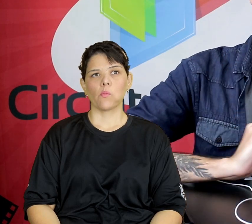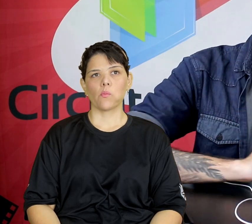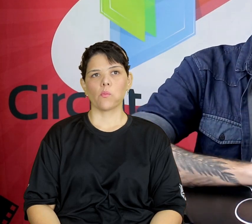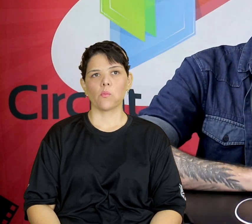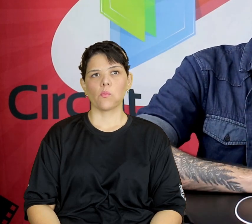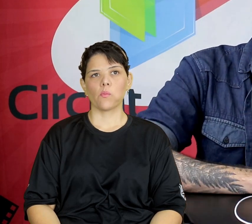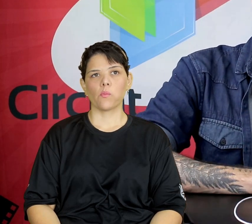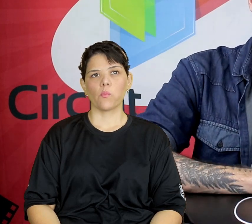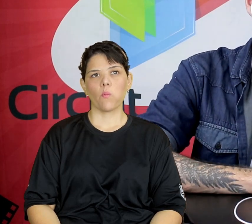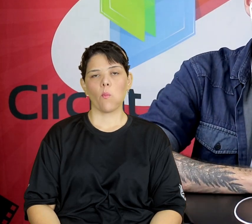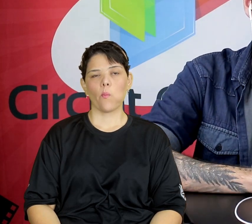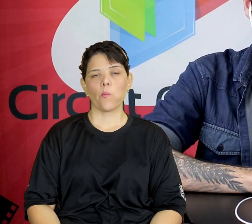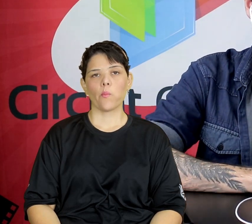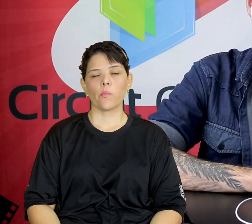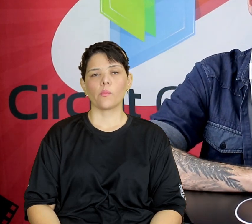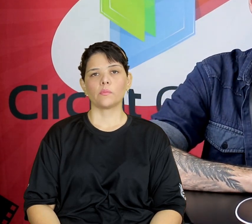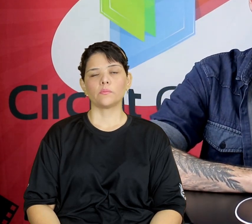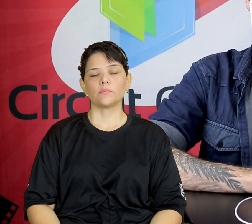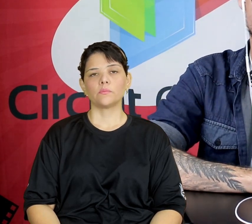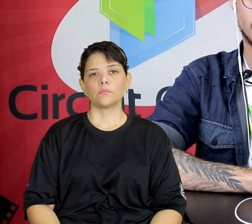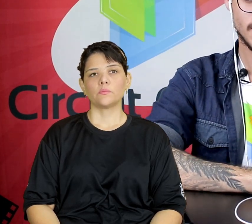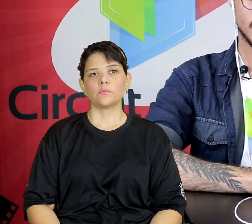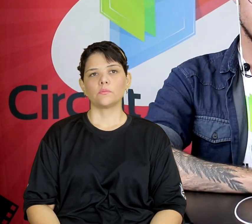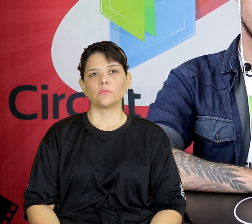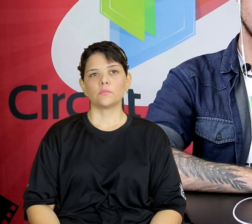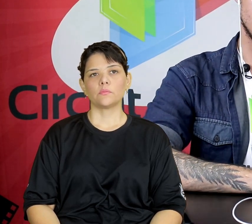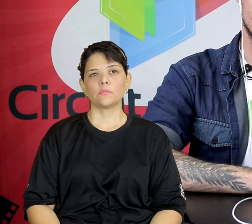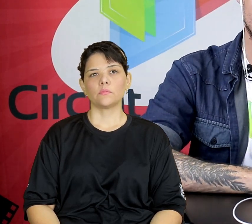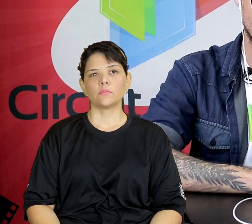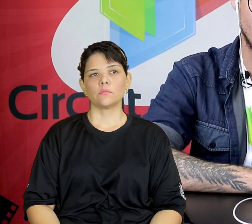Vamos lá. O que consiste